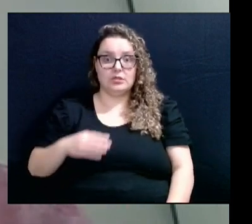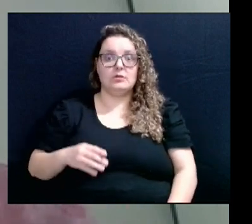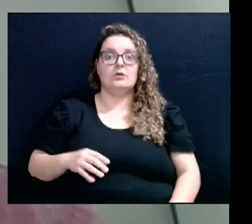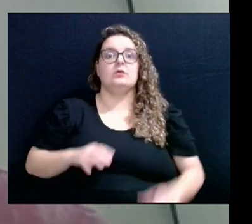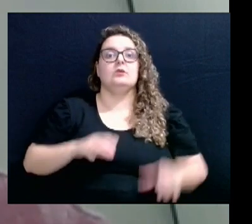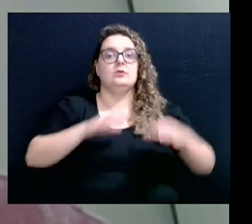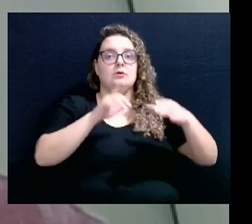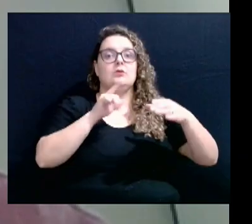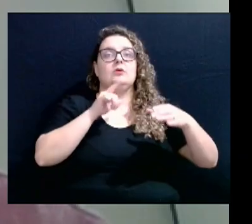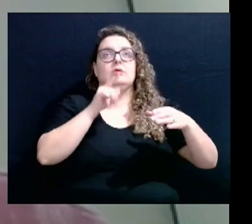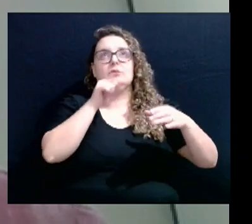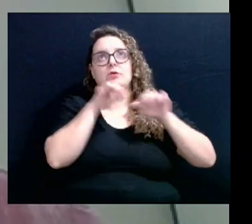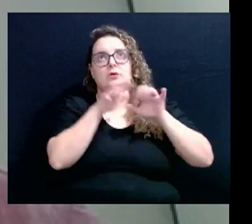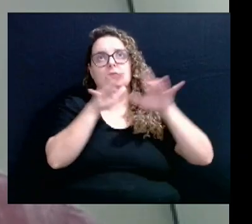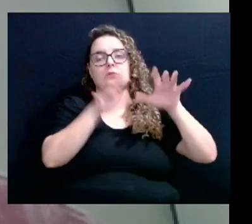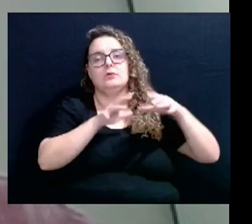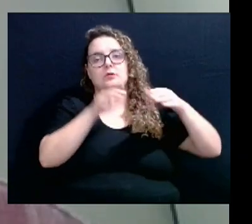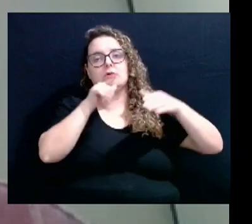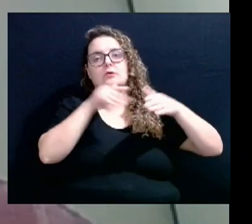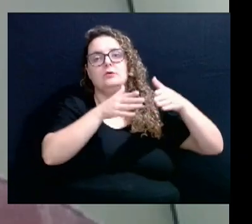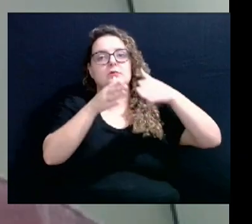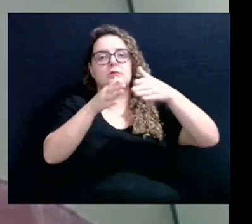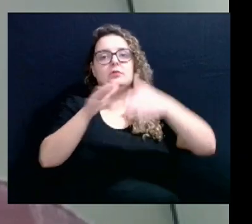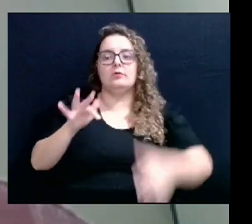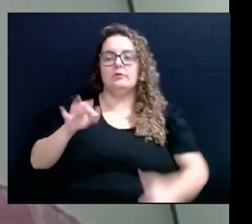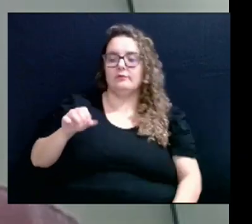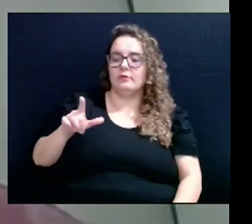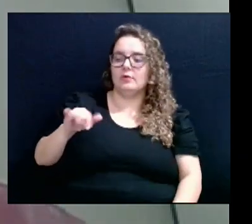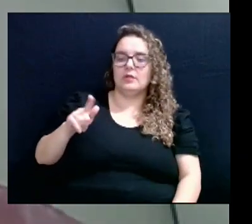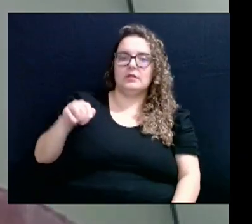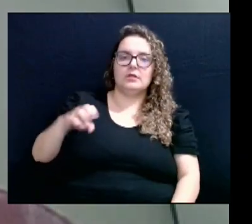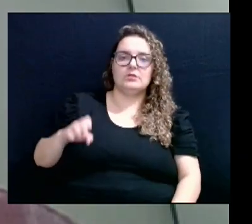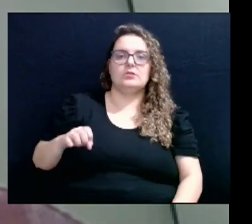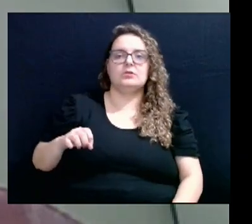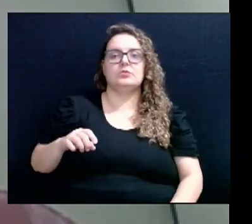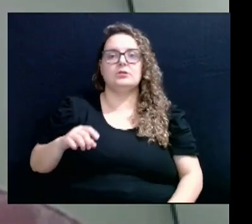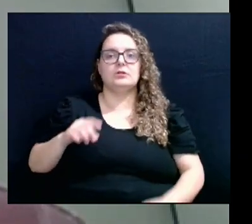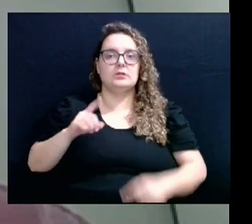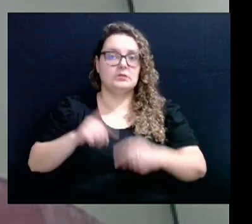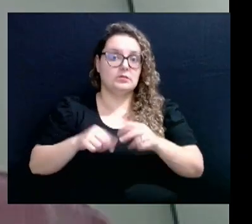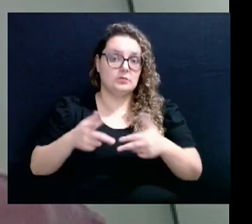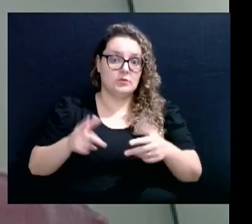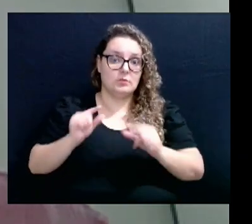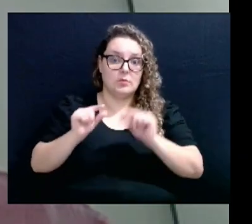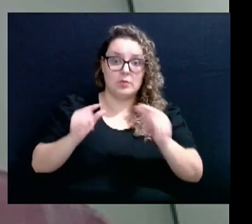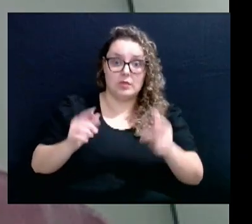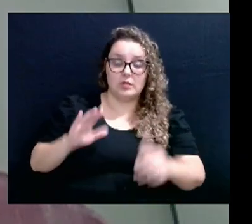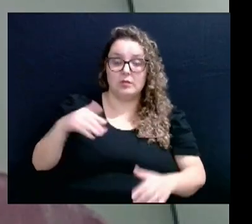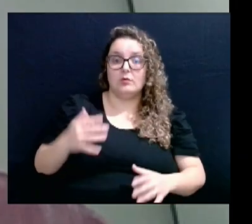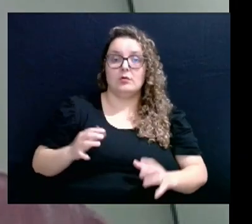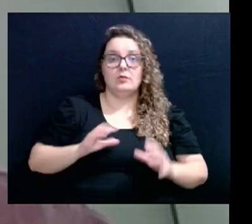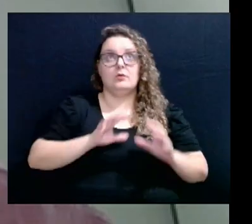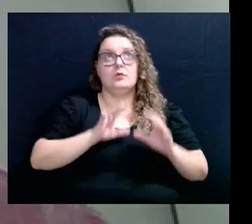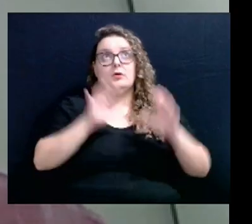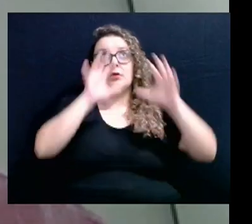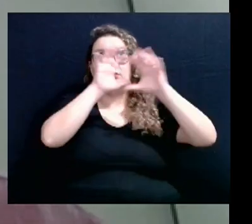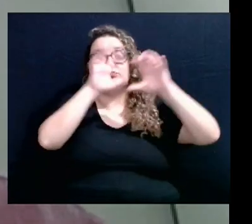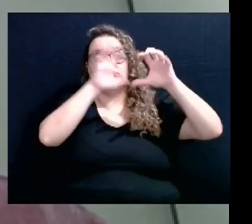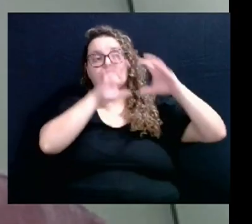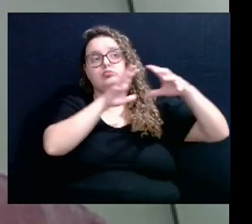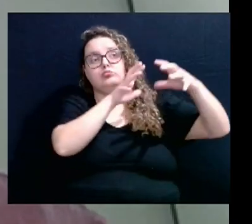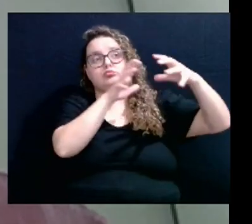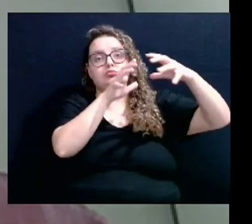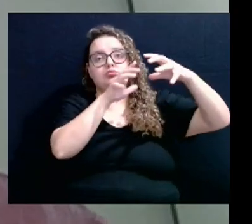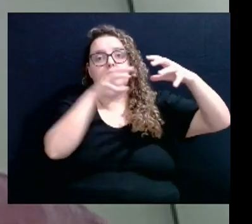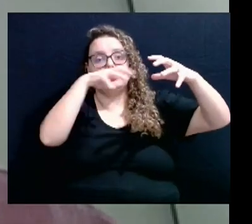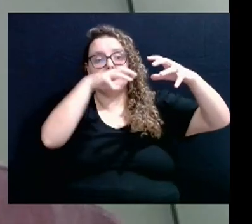e também fuligem, esse material particulado, e quando houve a formação dessas nuvens de chuva, elas